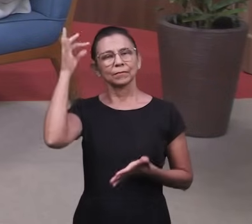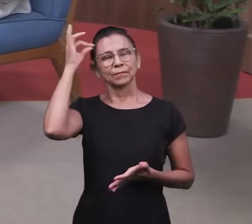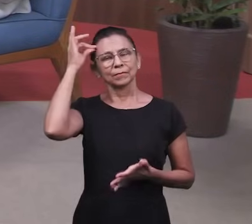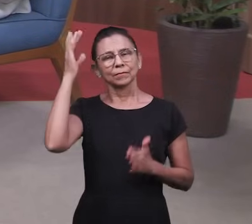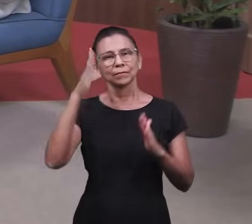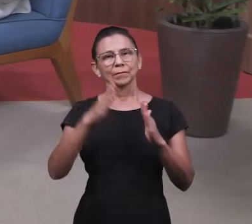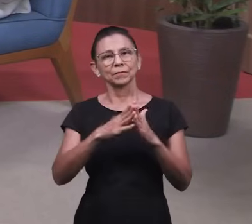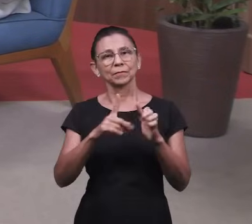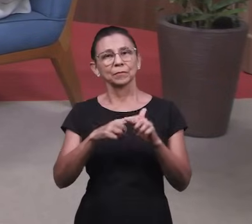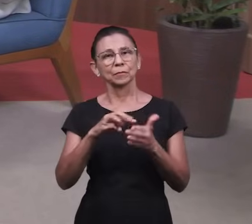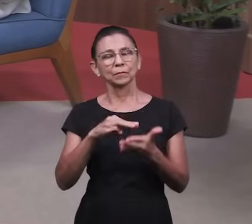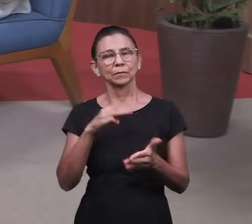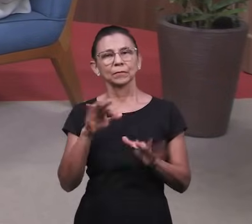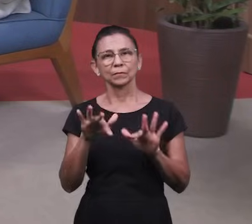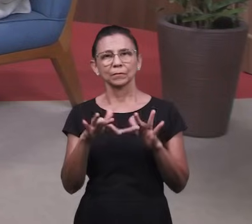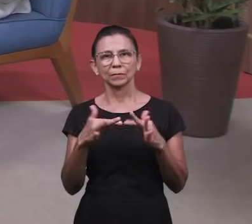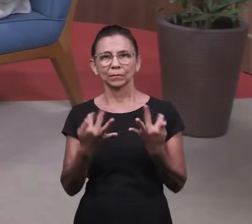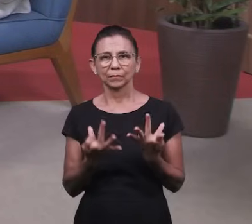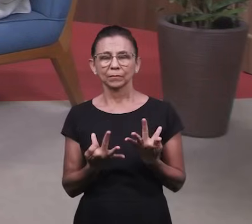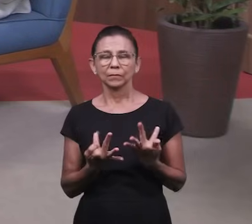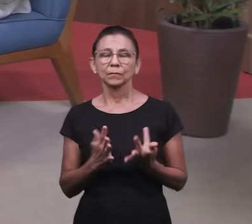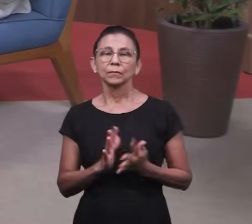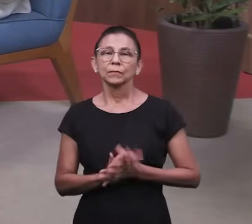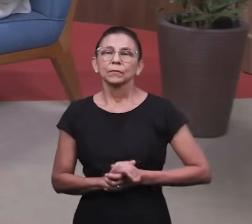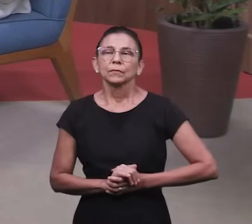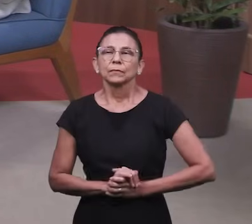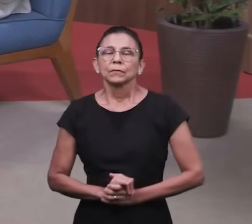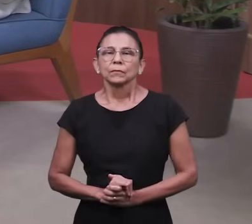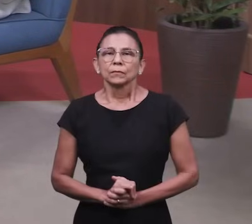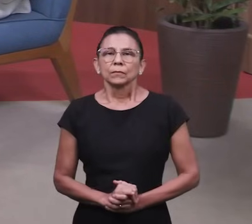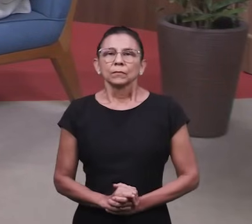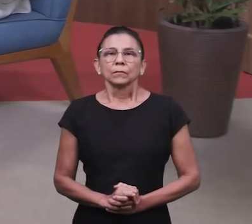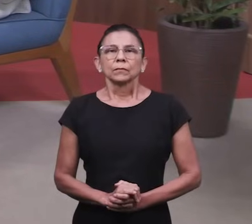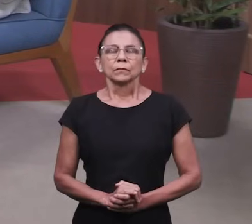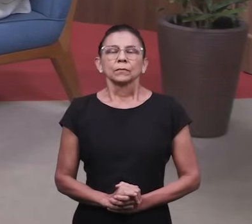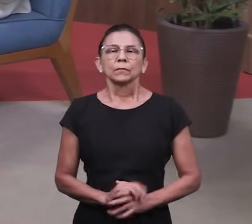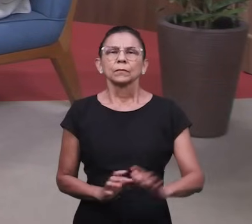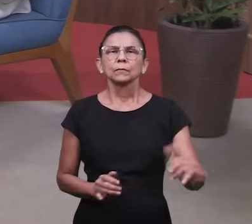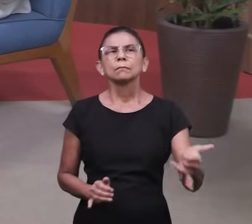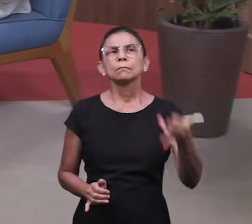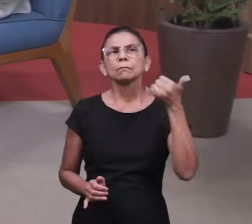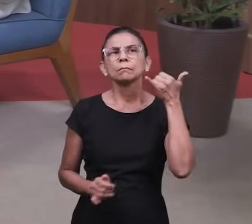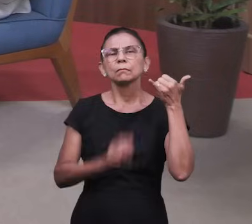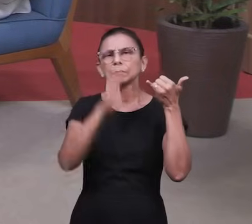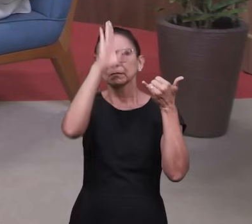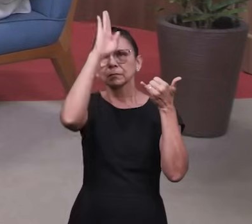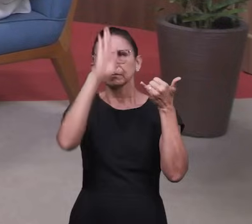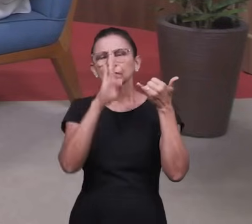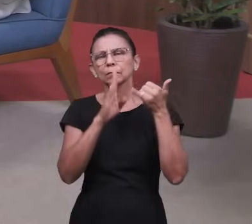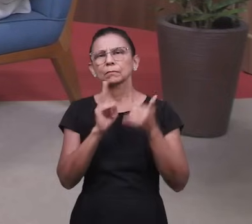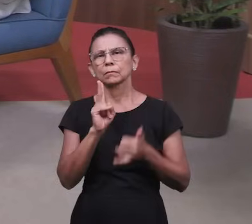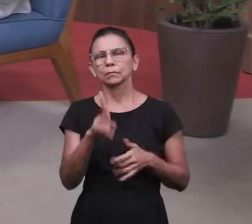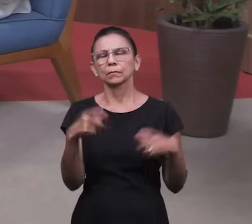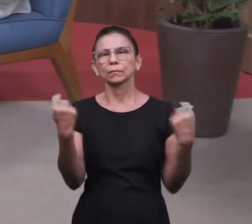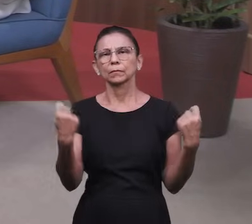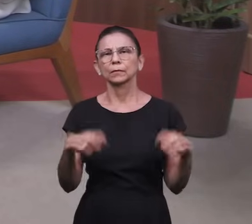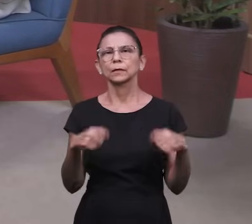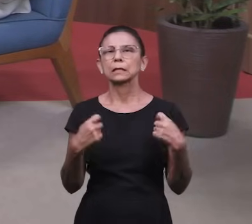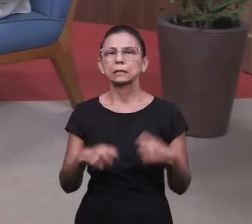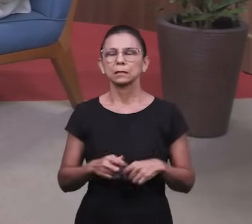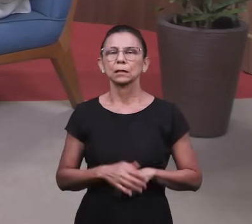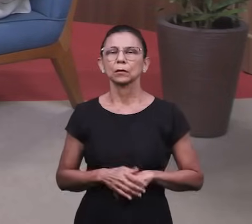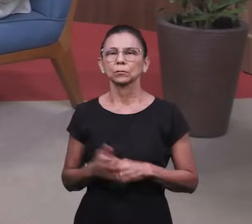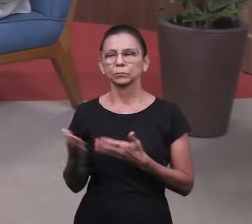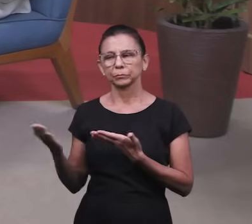muito simples participar. Você vai ter apenas que fazer uma ligação, essa ligação é gratuita, que pode ser feita sempre que você precisar para esse